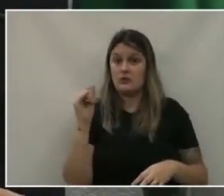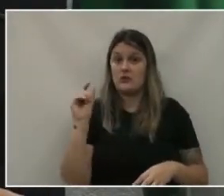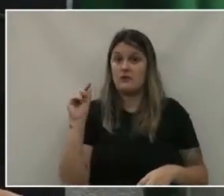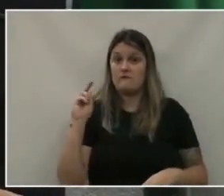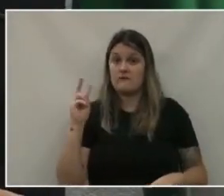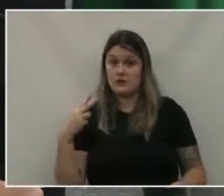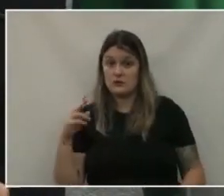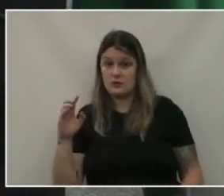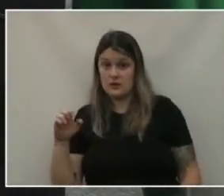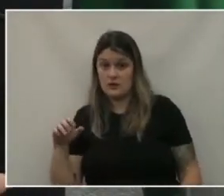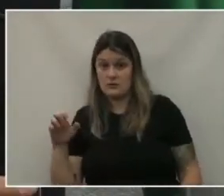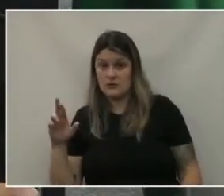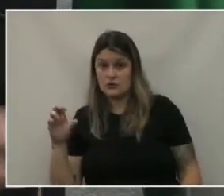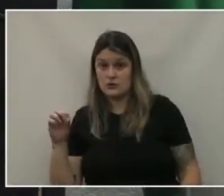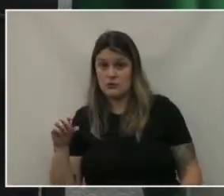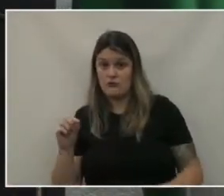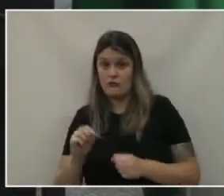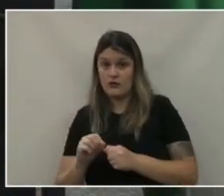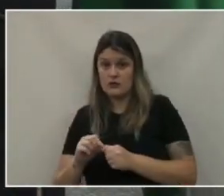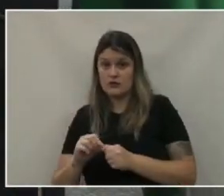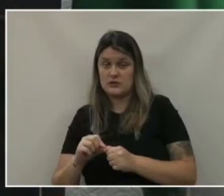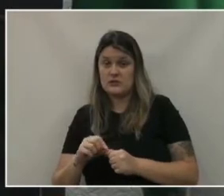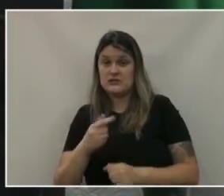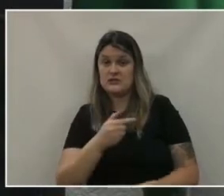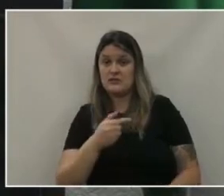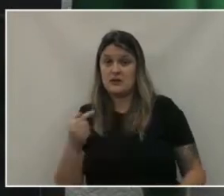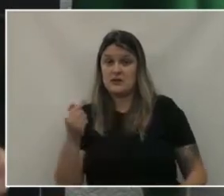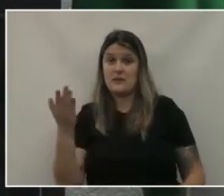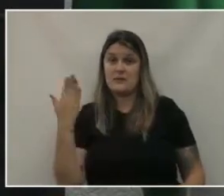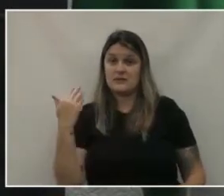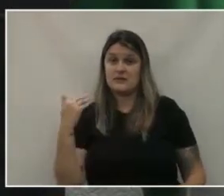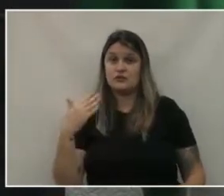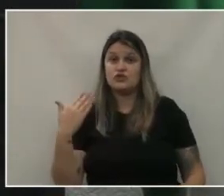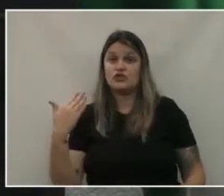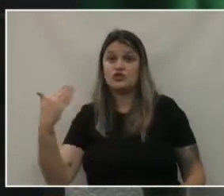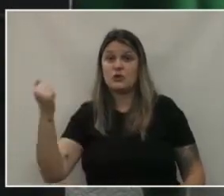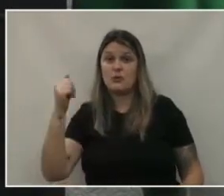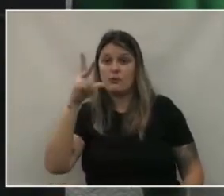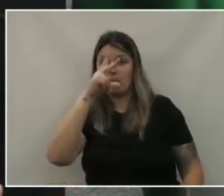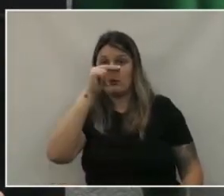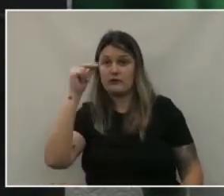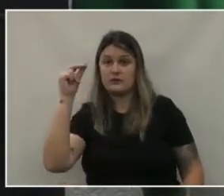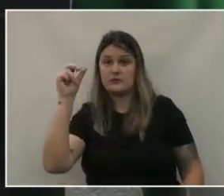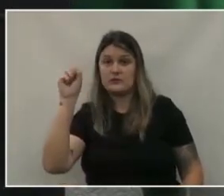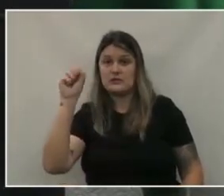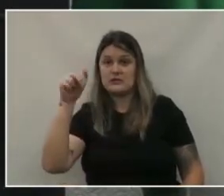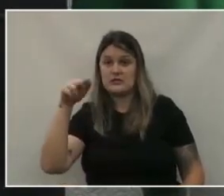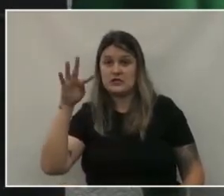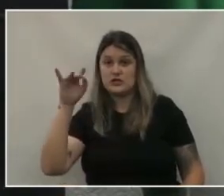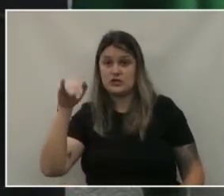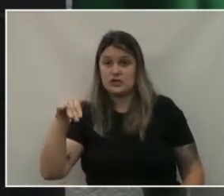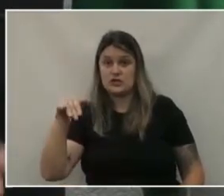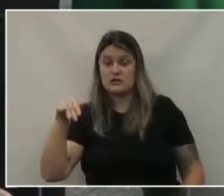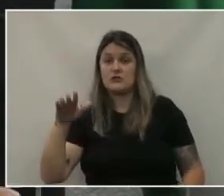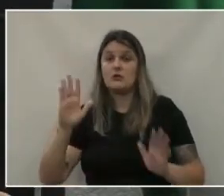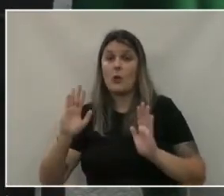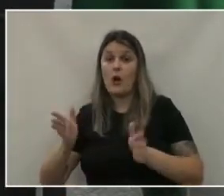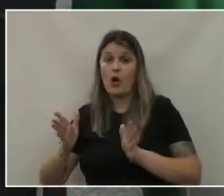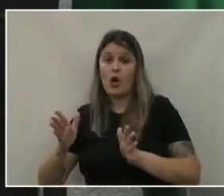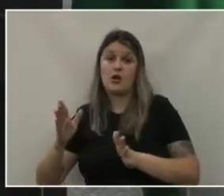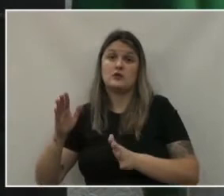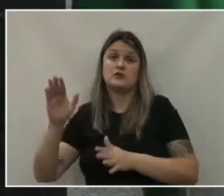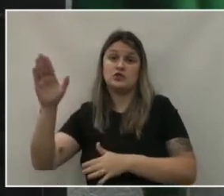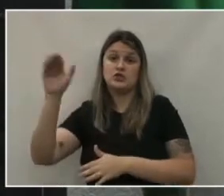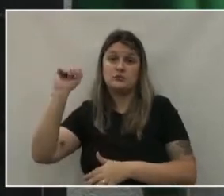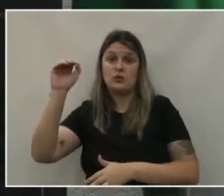vereador Emerson fez. Na semana passada, chamaram o prefeito Santin, que é o atual, já chamaram o que passou, e assim chamamos